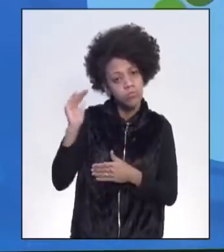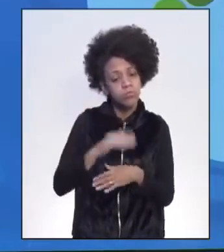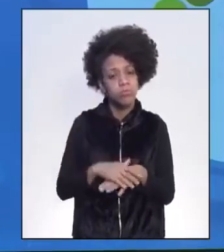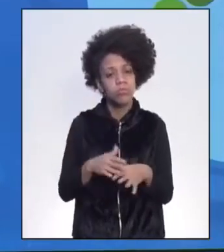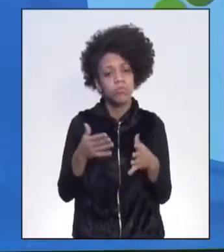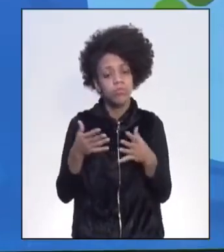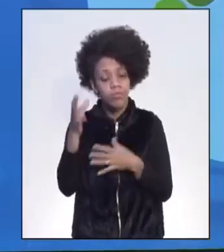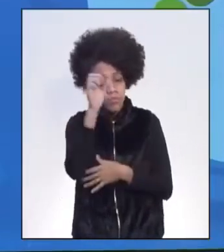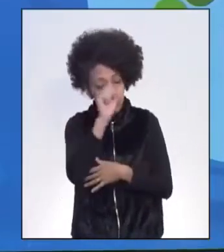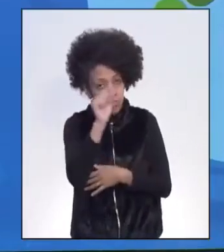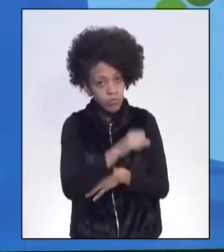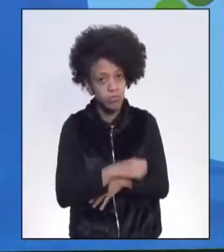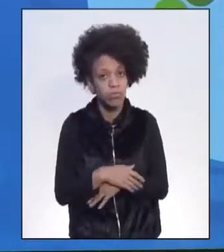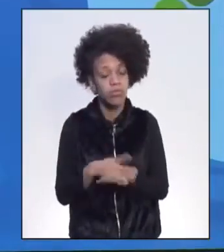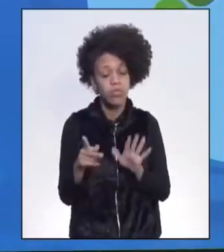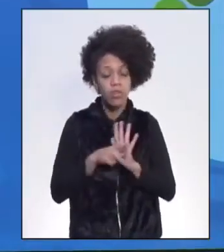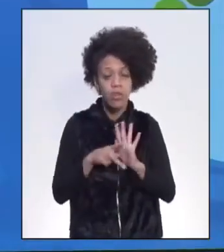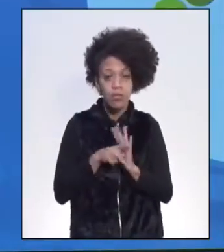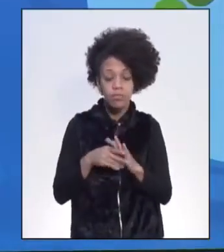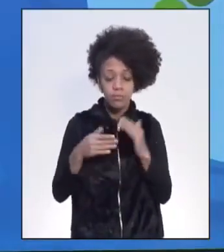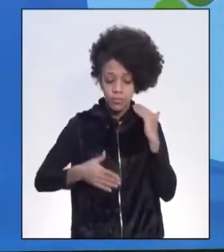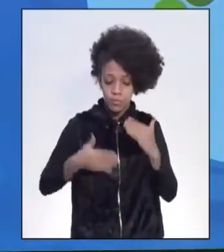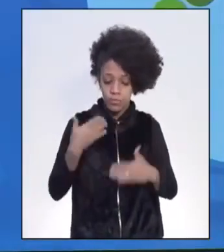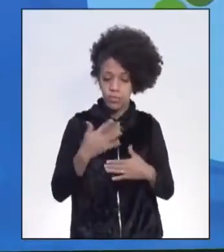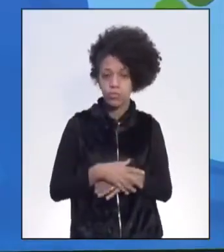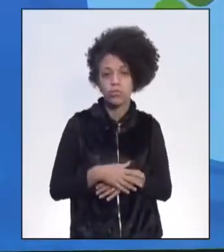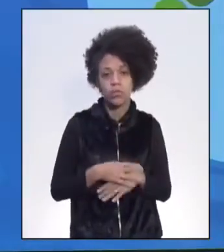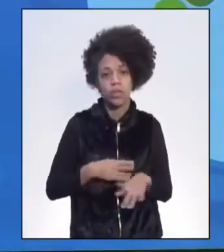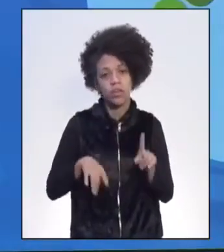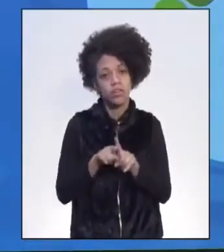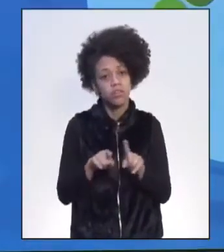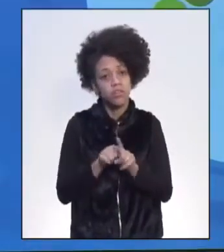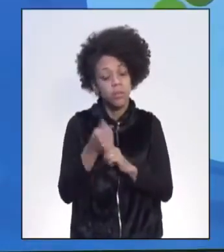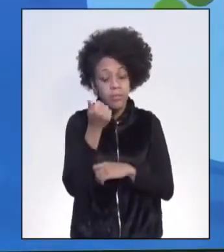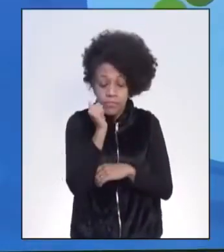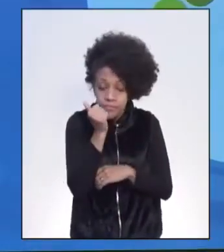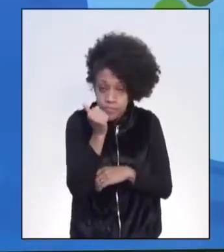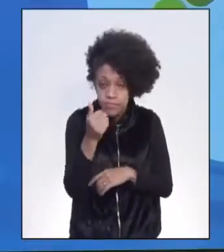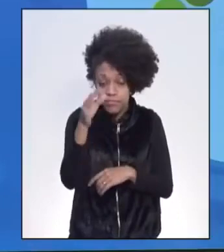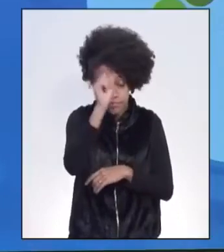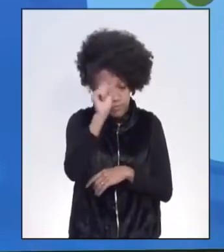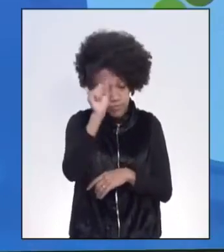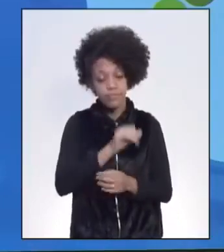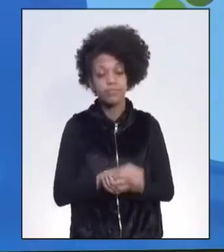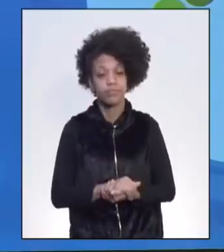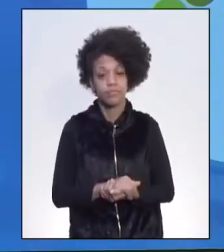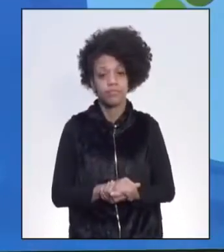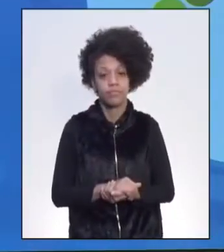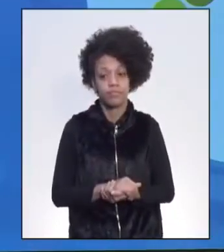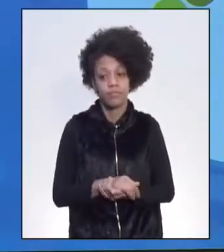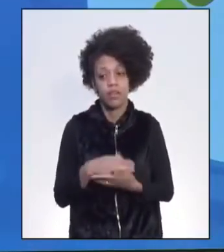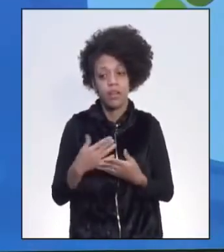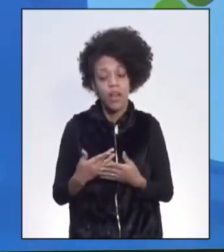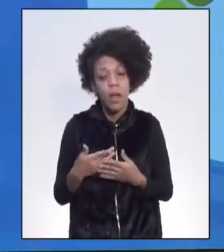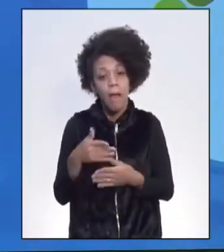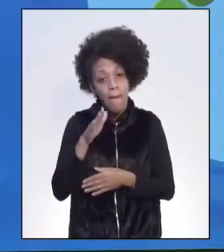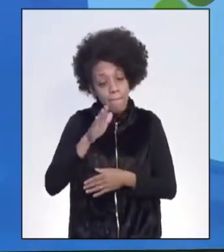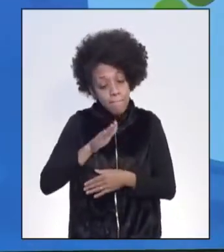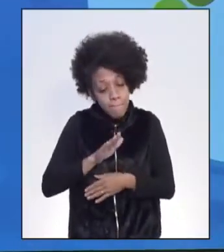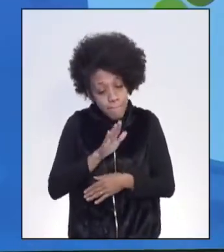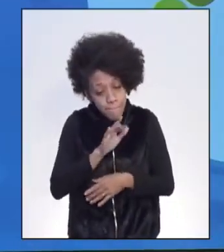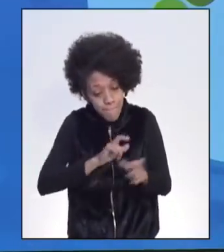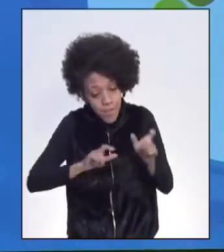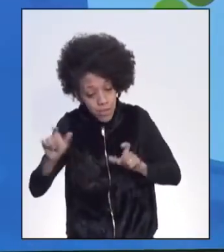querendo aprender sobre o próprio corpo, né? Que estão querendo aprender ciência, tá bom? Pessoas que já têm